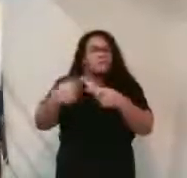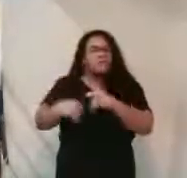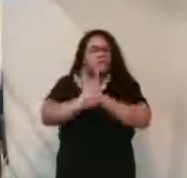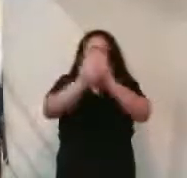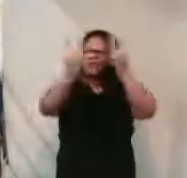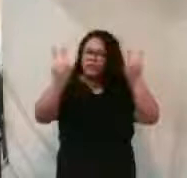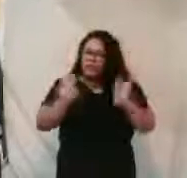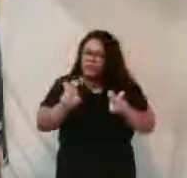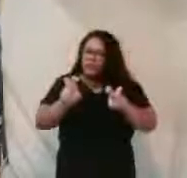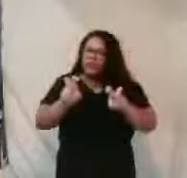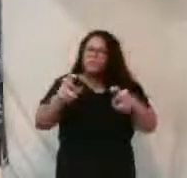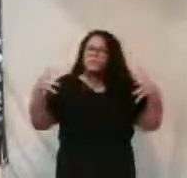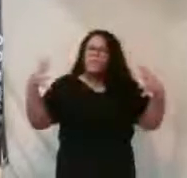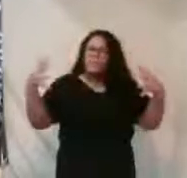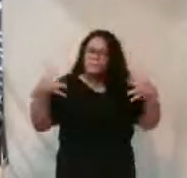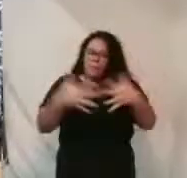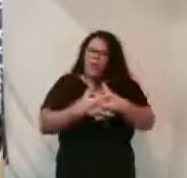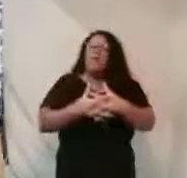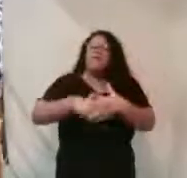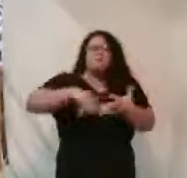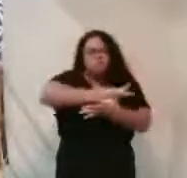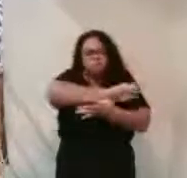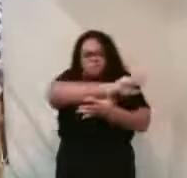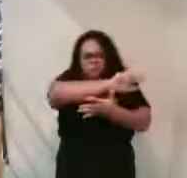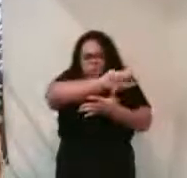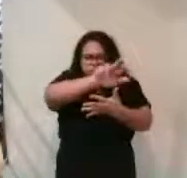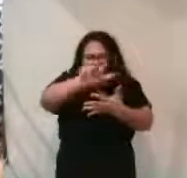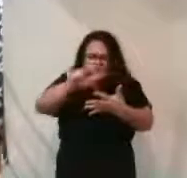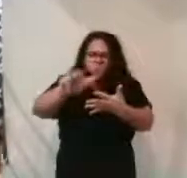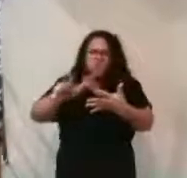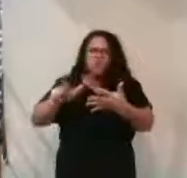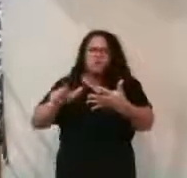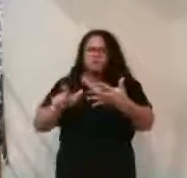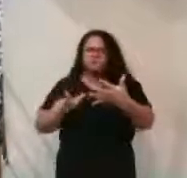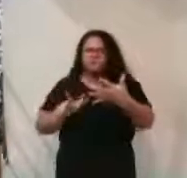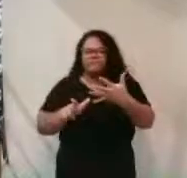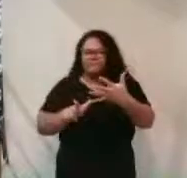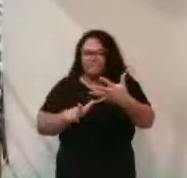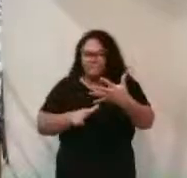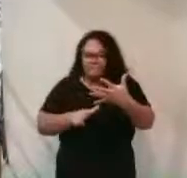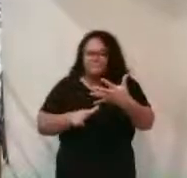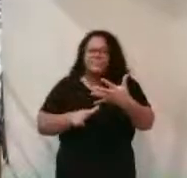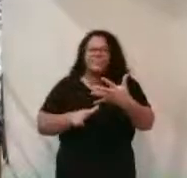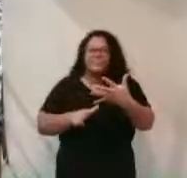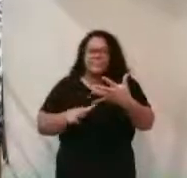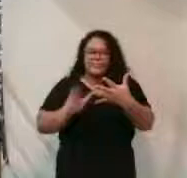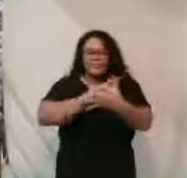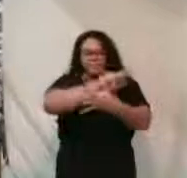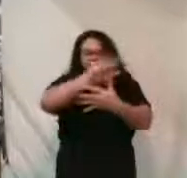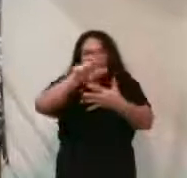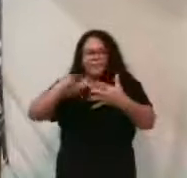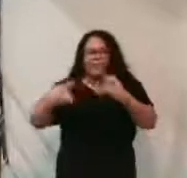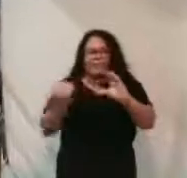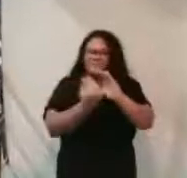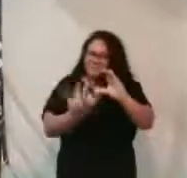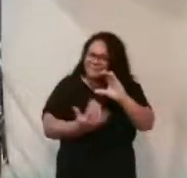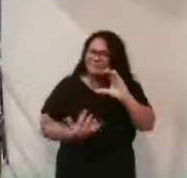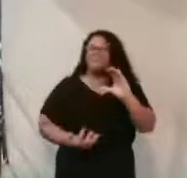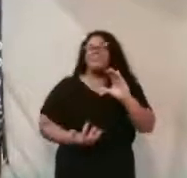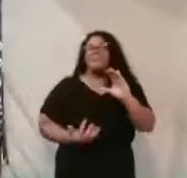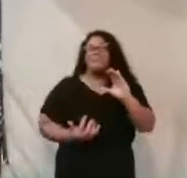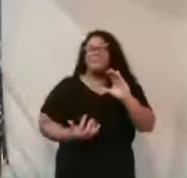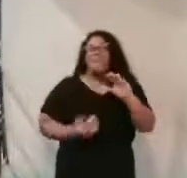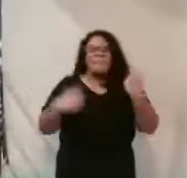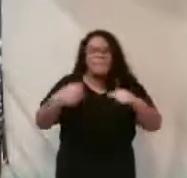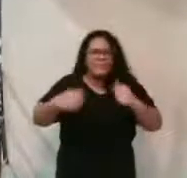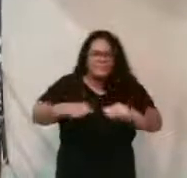tão complexo, é tão de alta complexidade que uma instituição só não tem como enfrentar. Nós